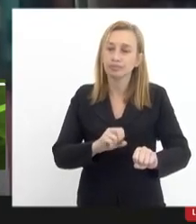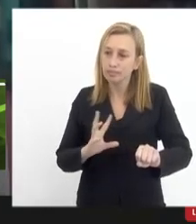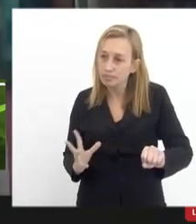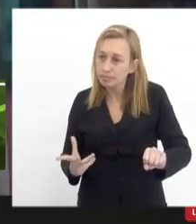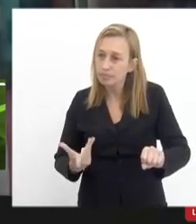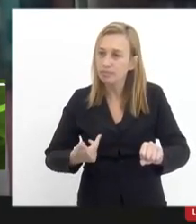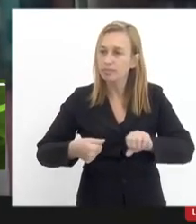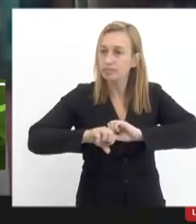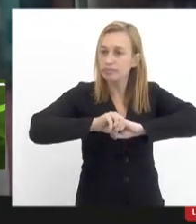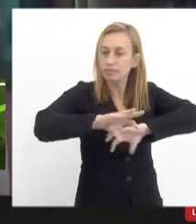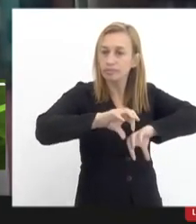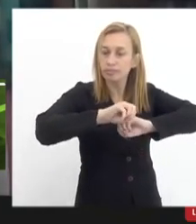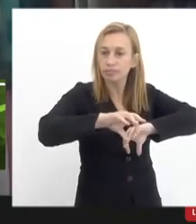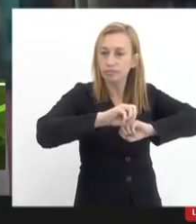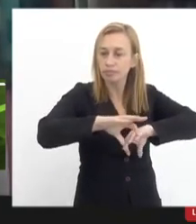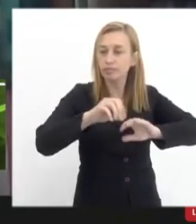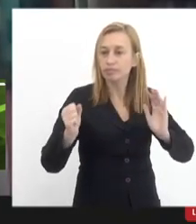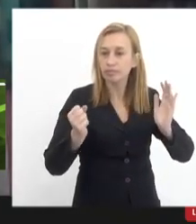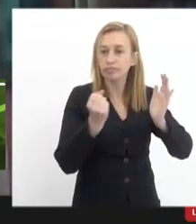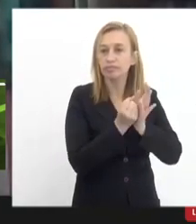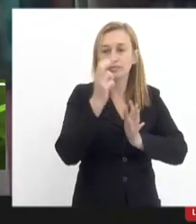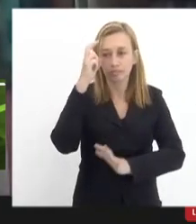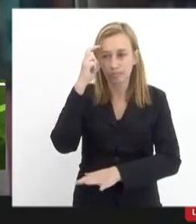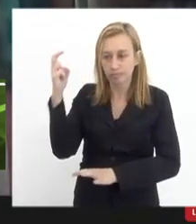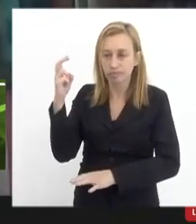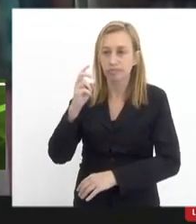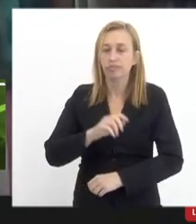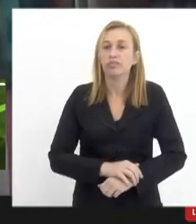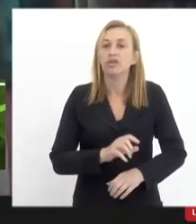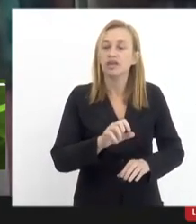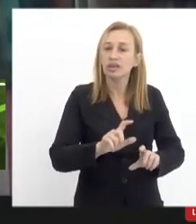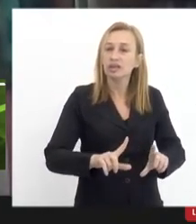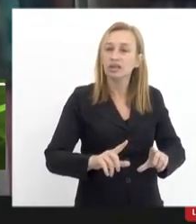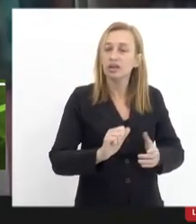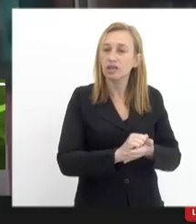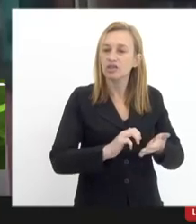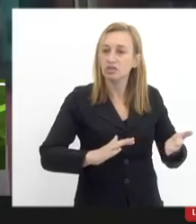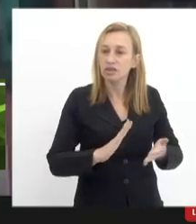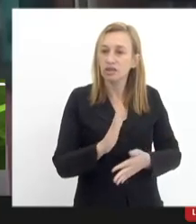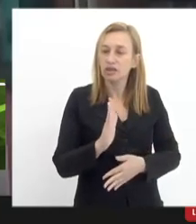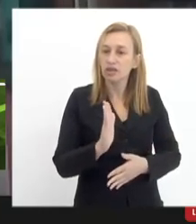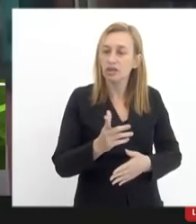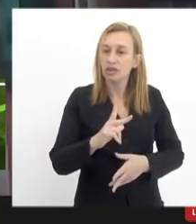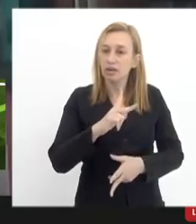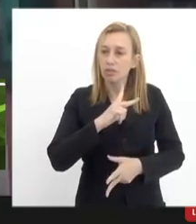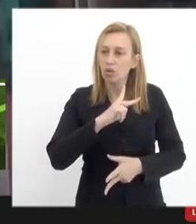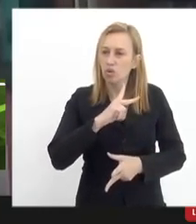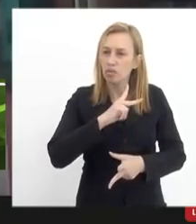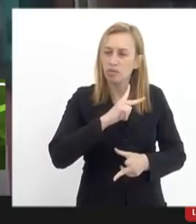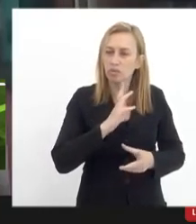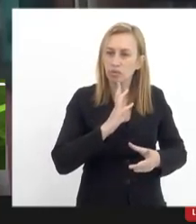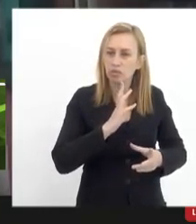e a educação para o patrimônio cultural. E quando essa atividade formativa é para a própria